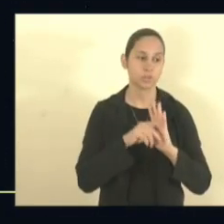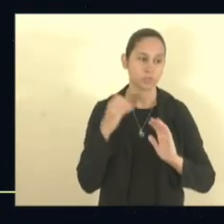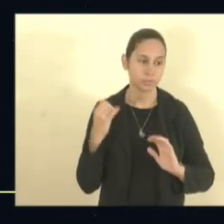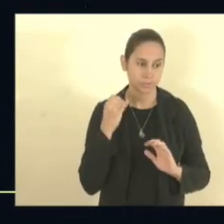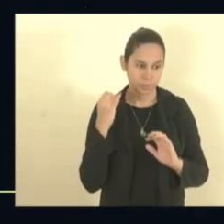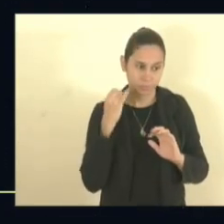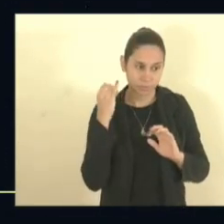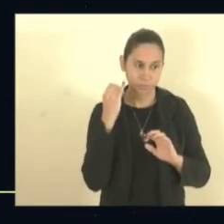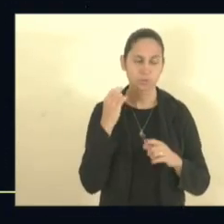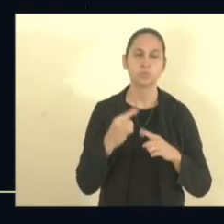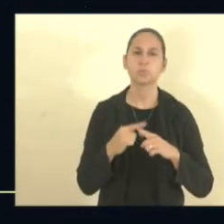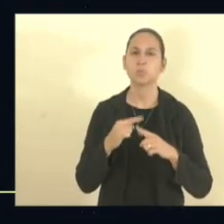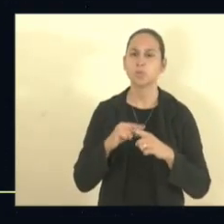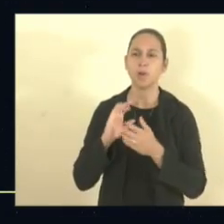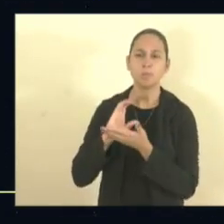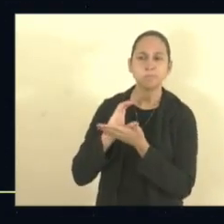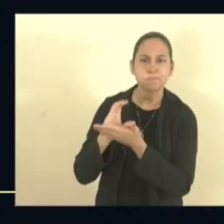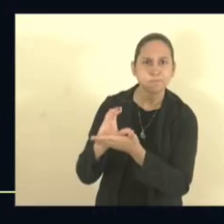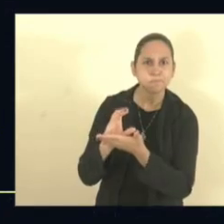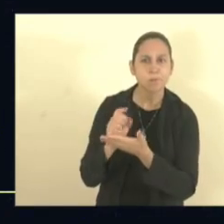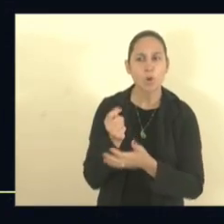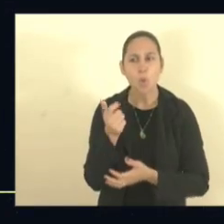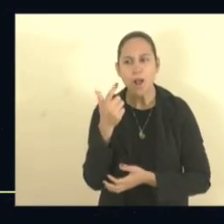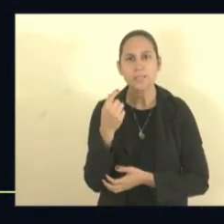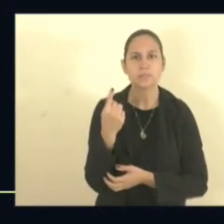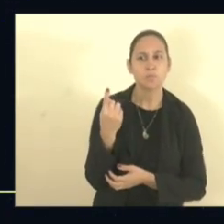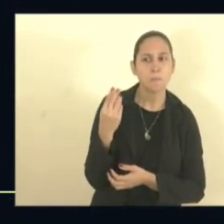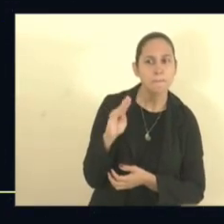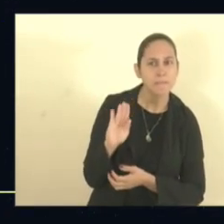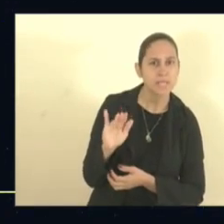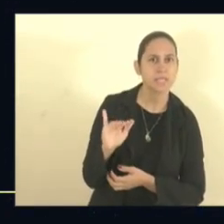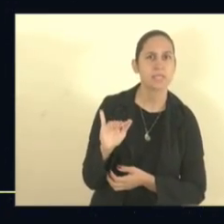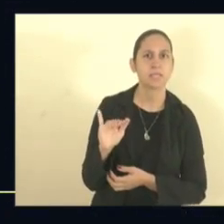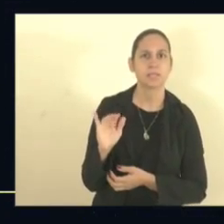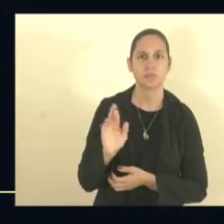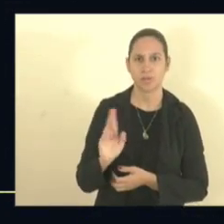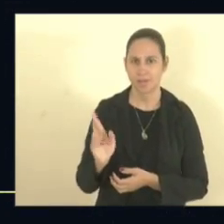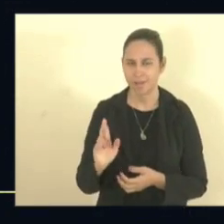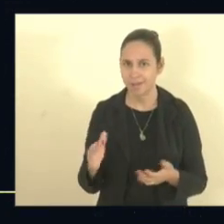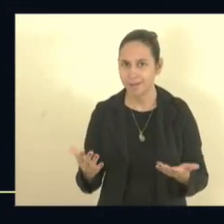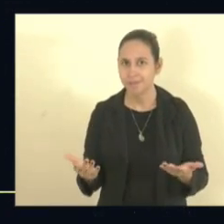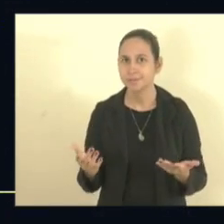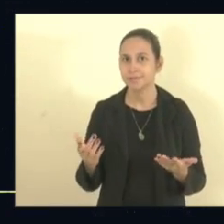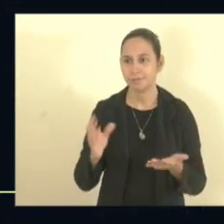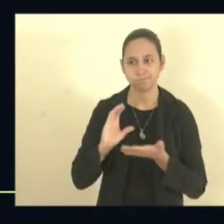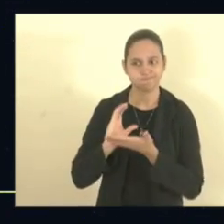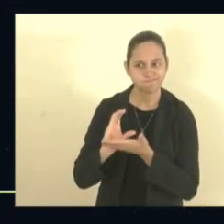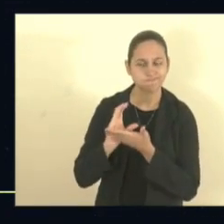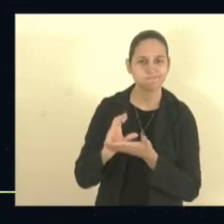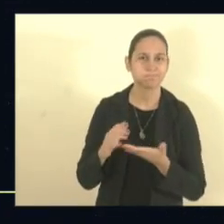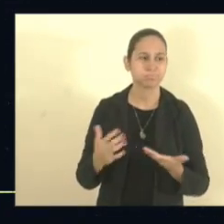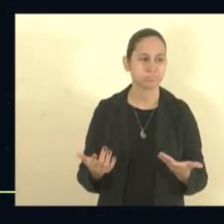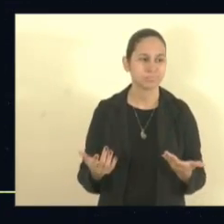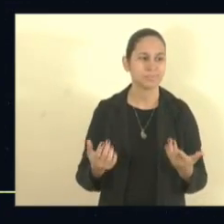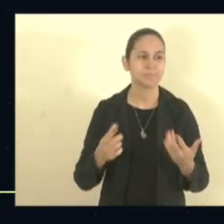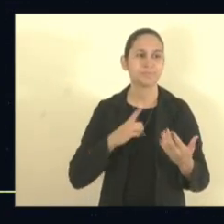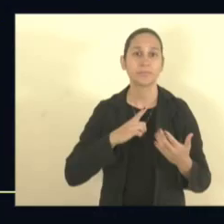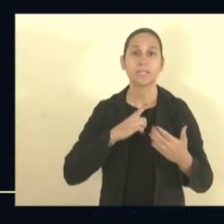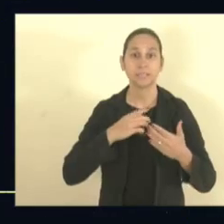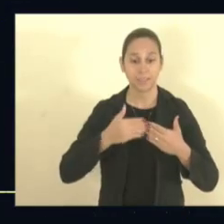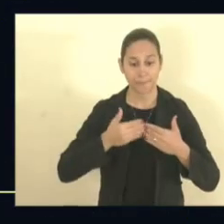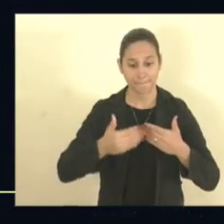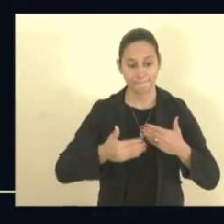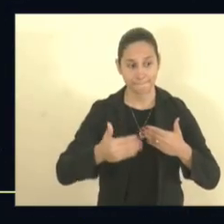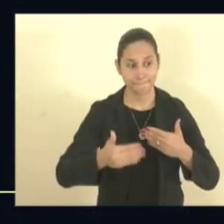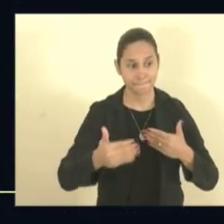volume muito grande, quase R$1 bilhão, e naturalmente tem um prazo para que ele chegue